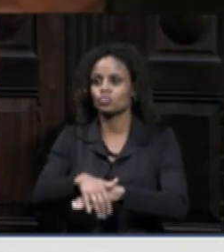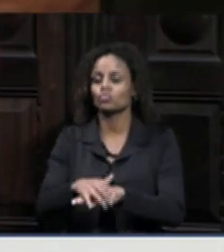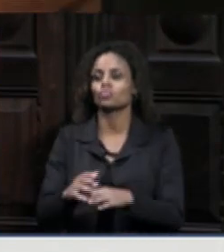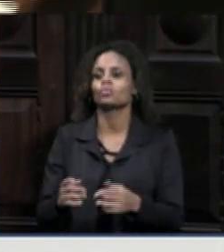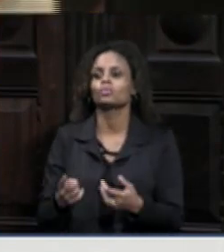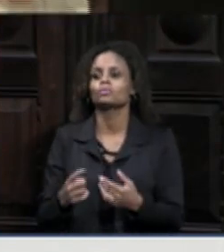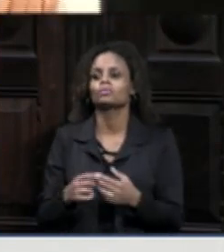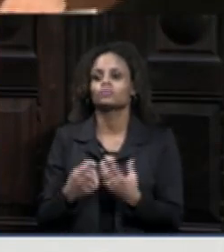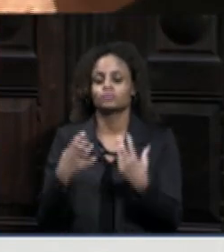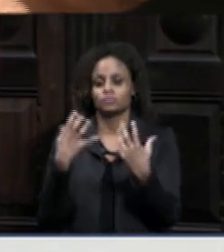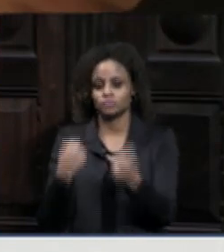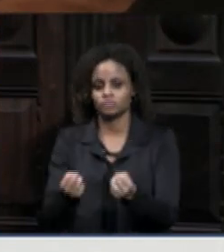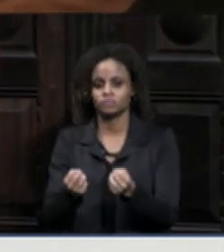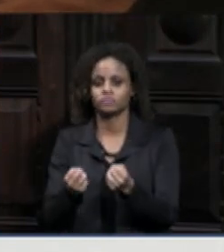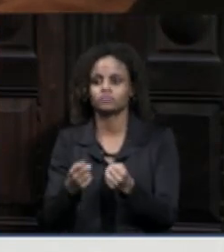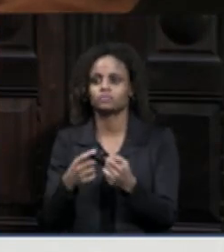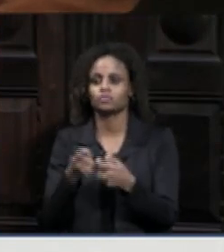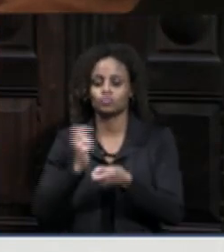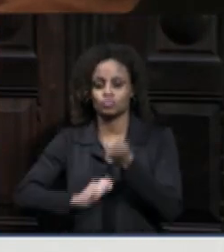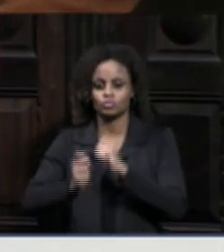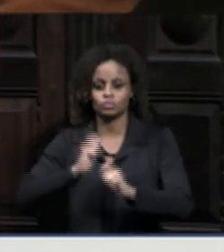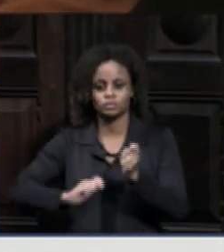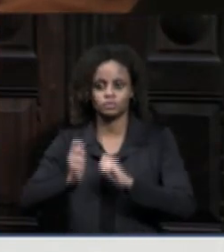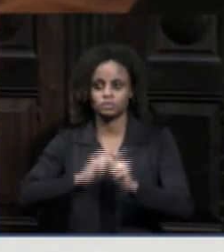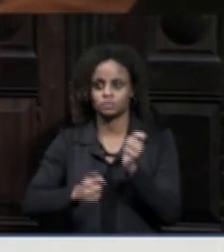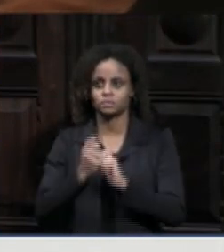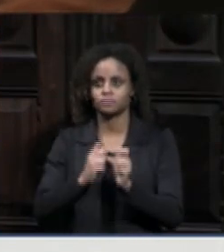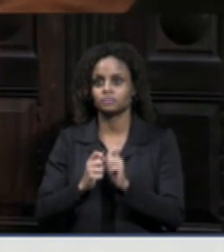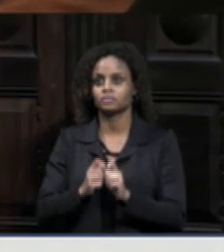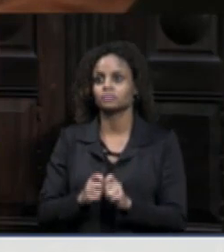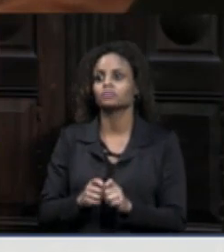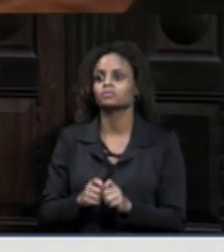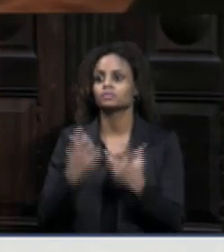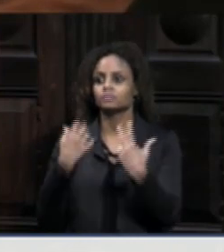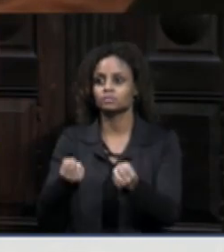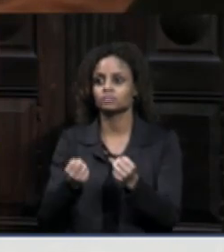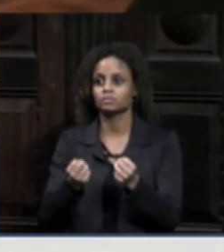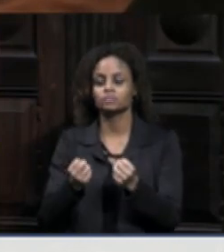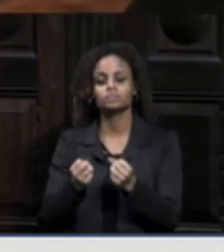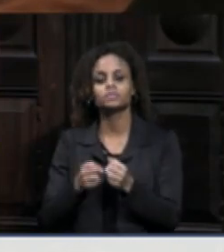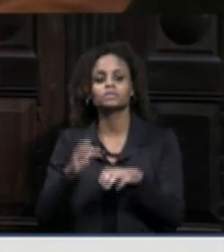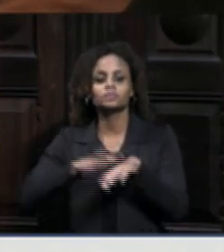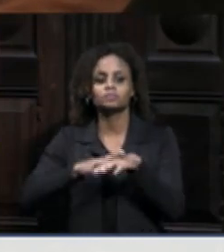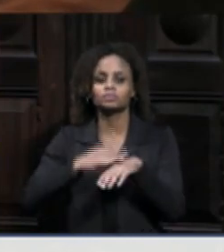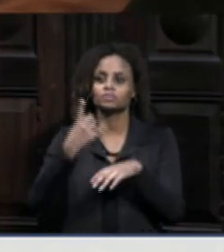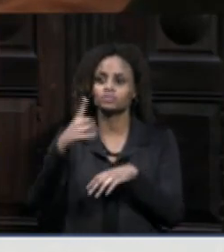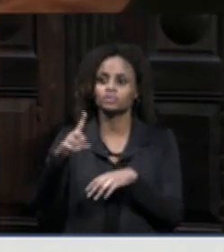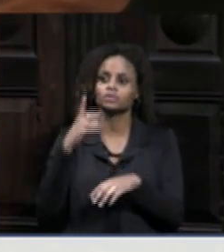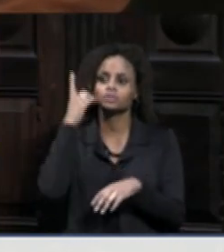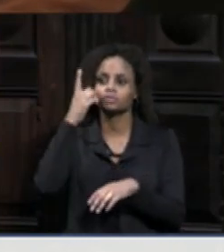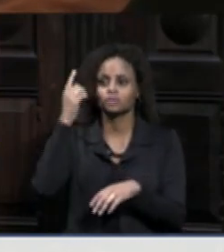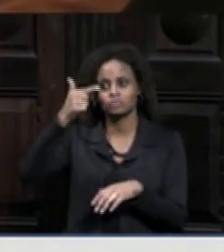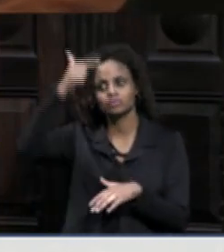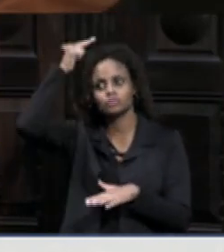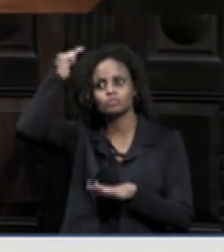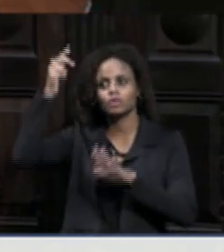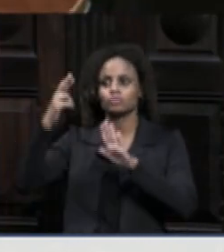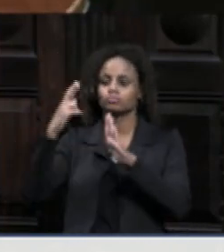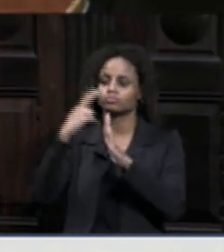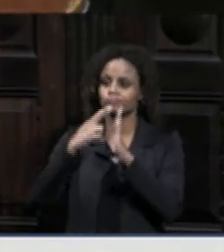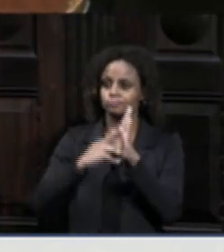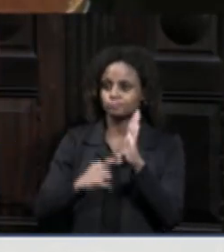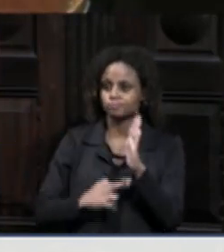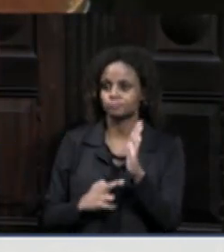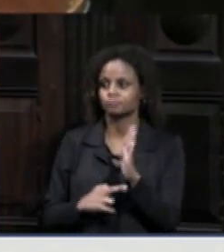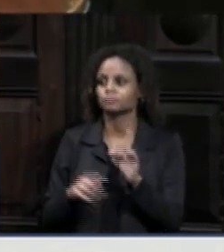Fundiários, favorável. De Orçamento, Finanças, Fiscalização Financeira e Controle, favorável. Relatores, deputado Luiz Paulo Chiquinho da Mangueira, Conte